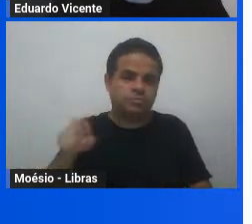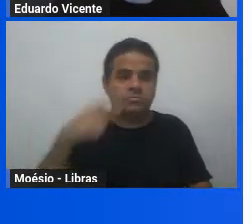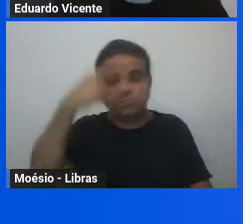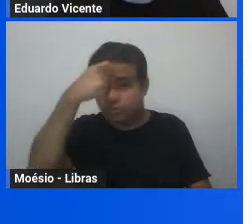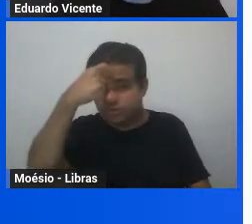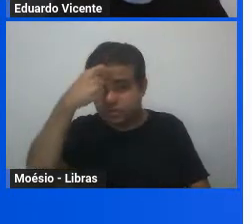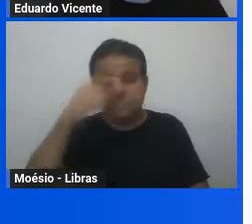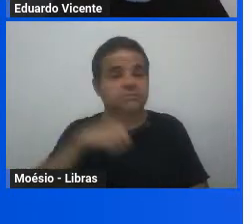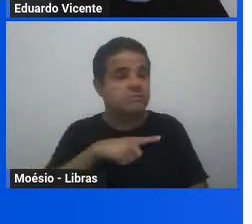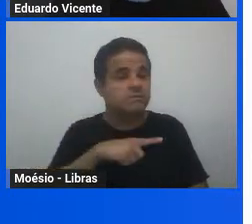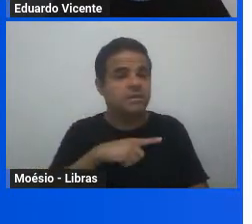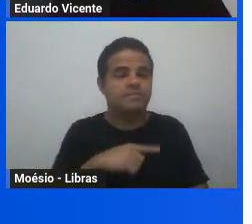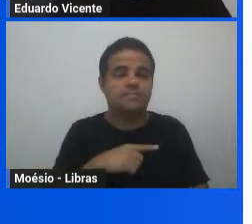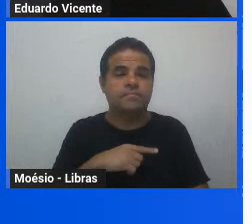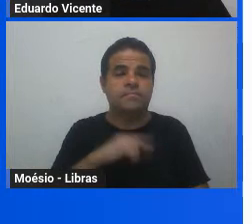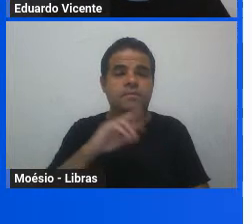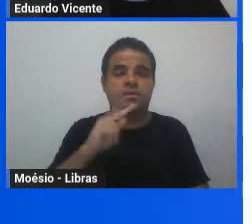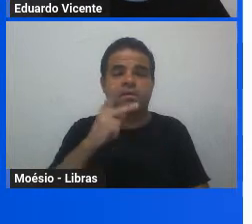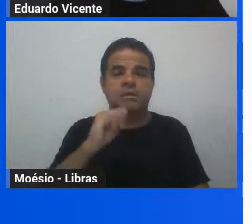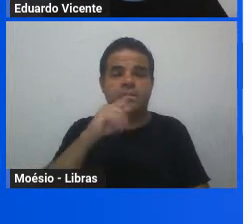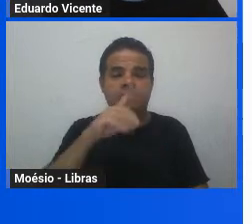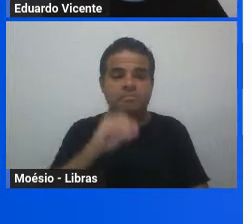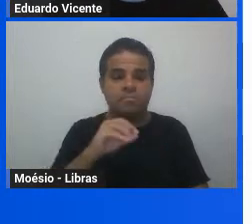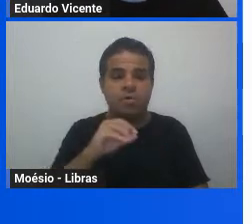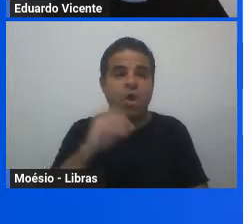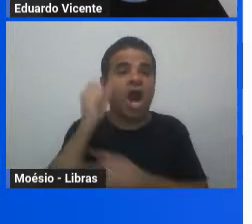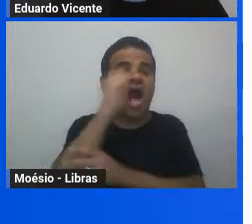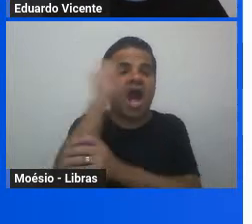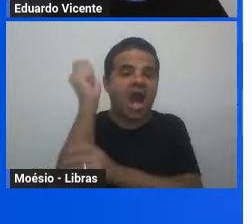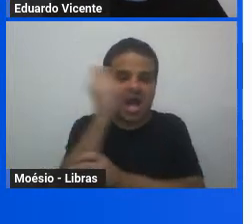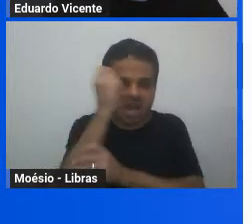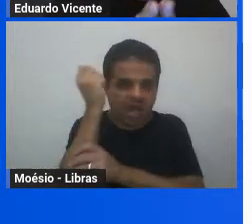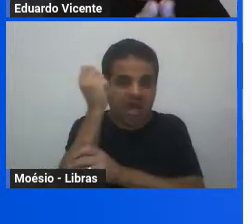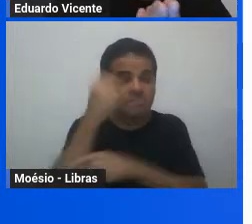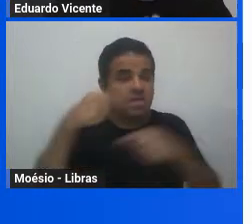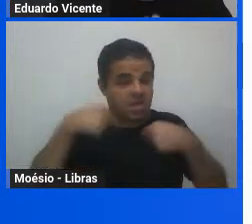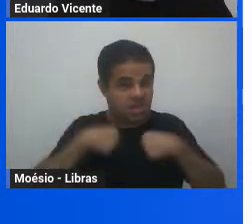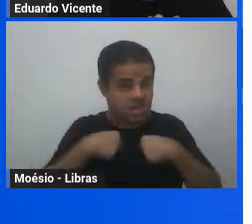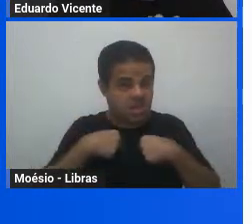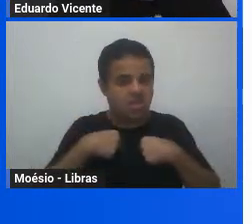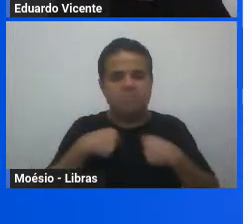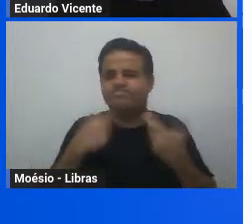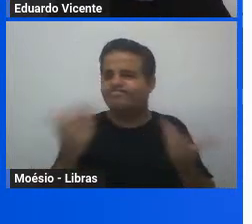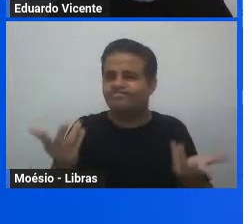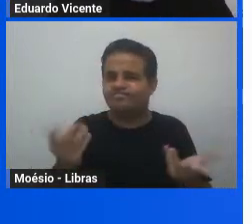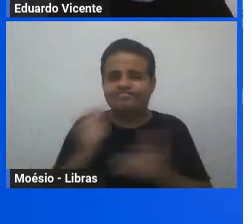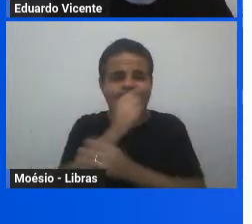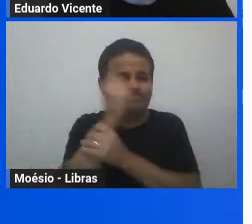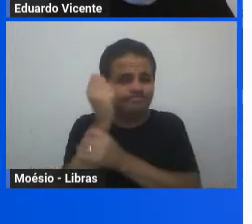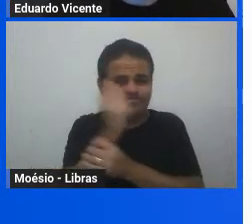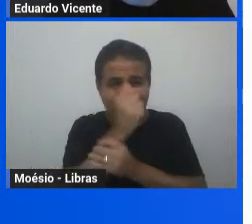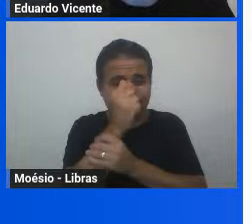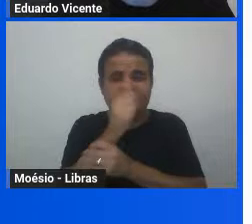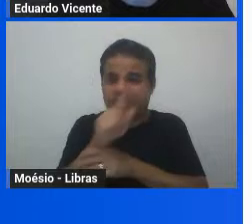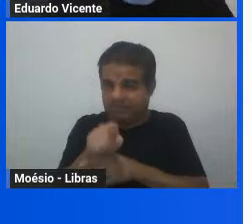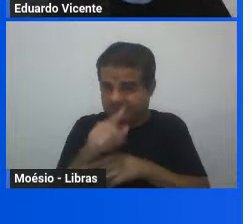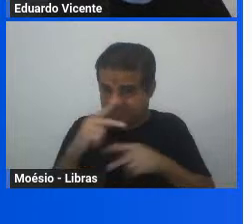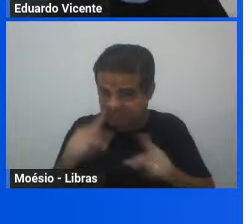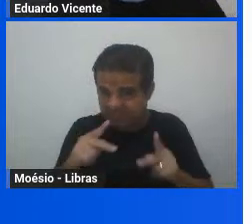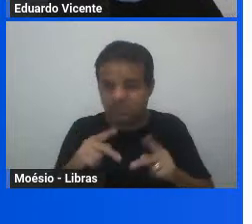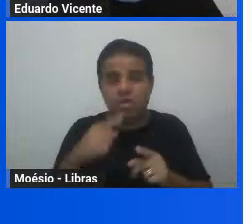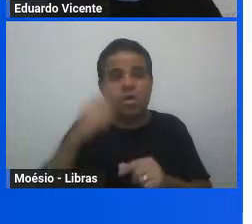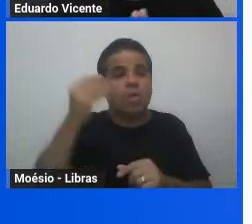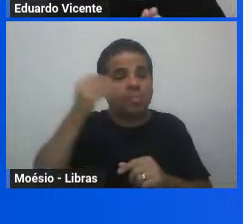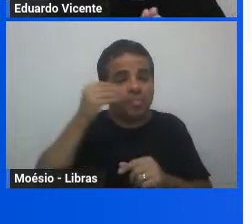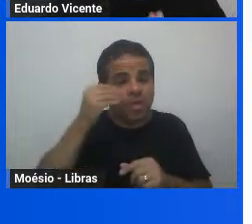consciente. E uma hipoglicemia grave, que eu aferi a glicemia dele, o teste